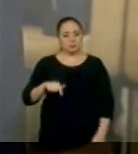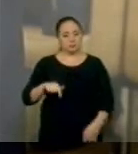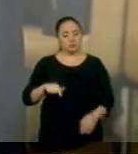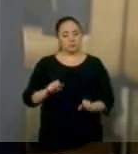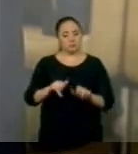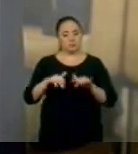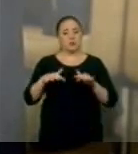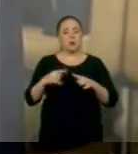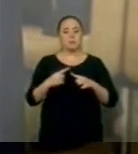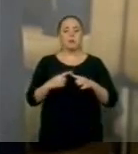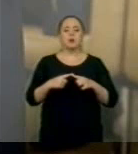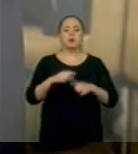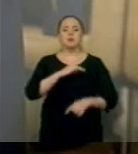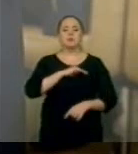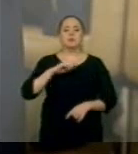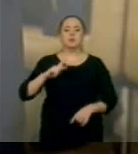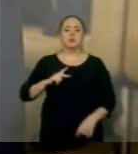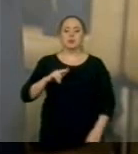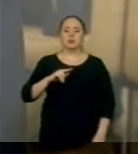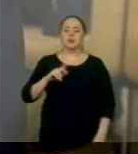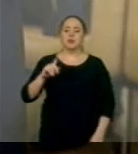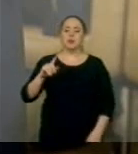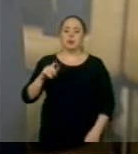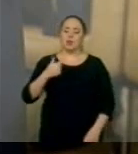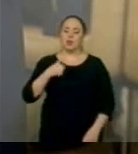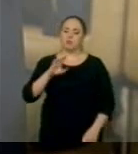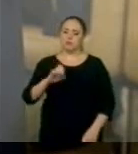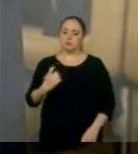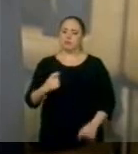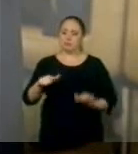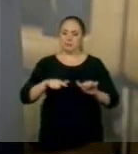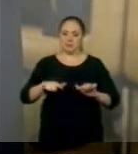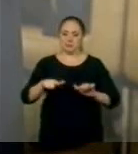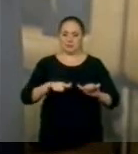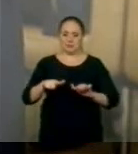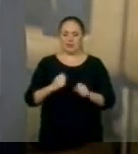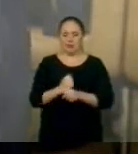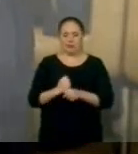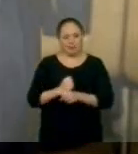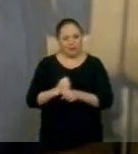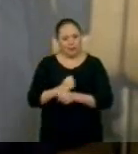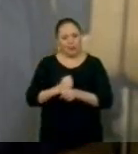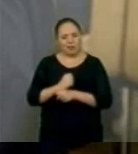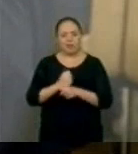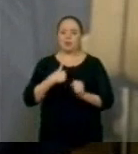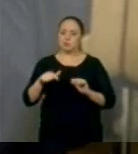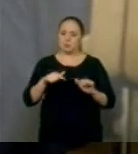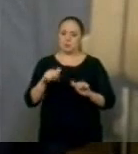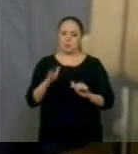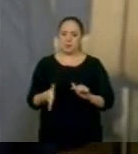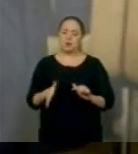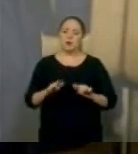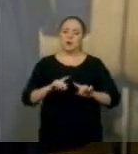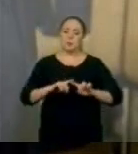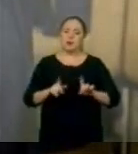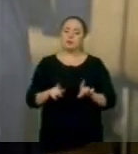a instituição, não só a que pertenci por muitos e muitos anos, mas por ser